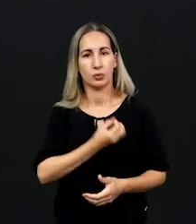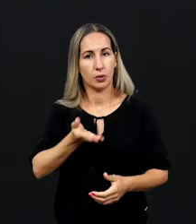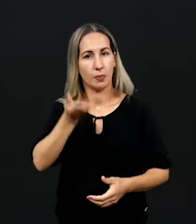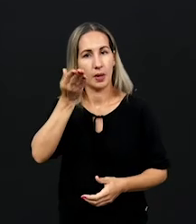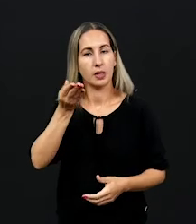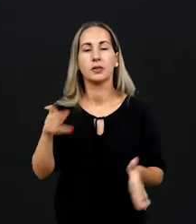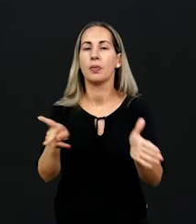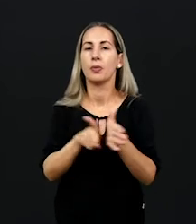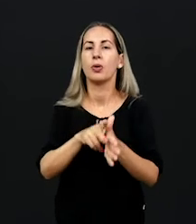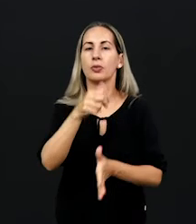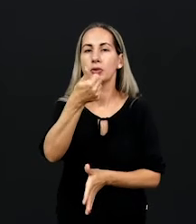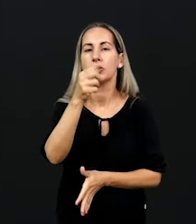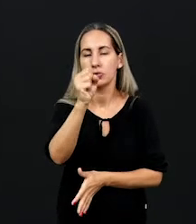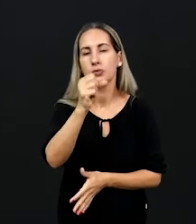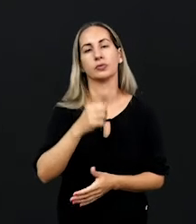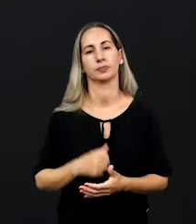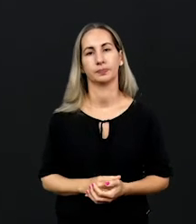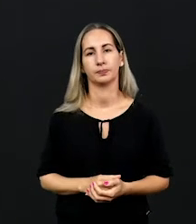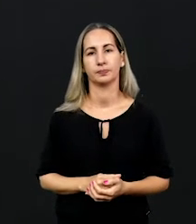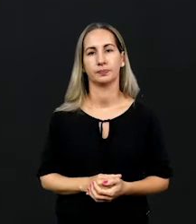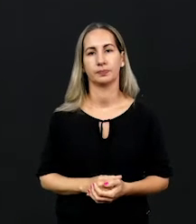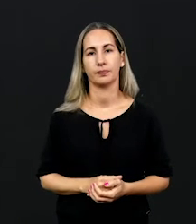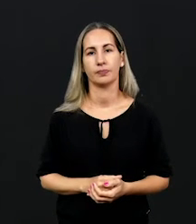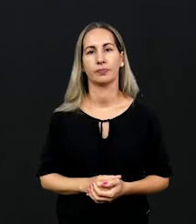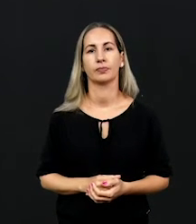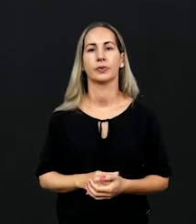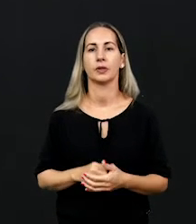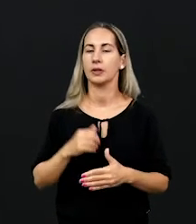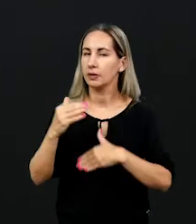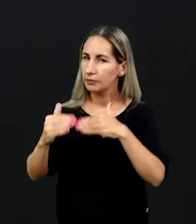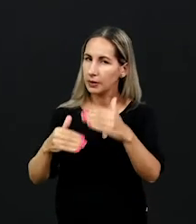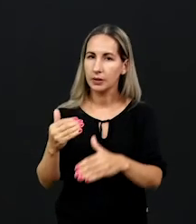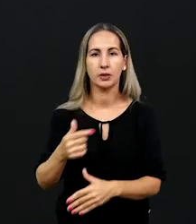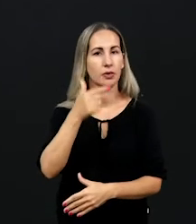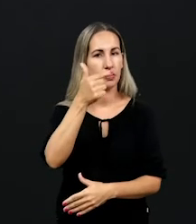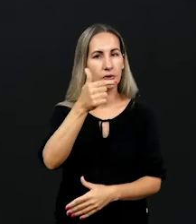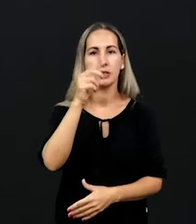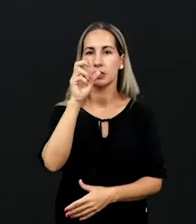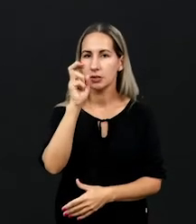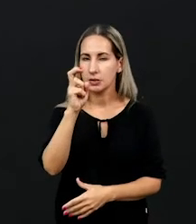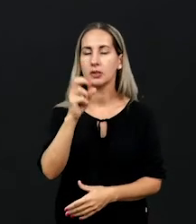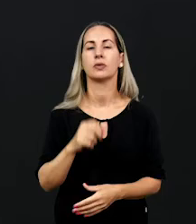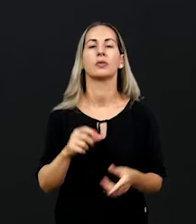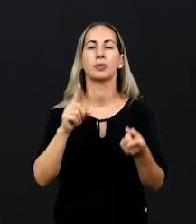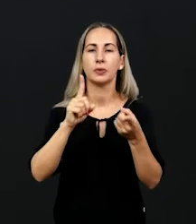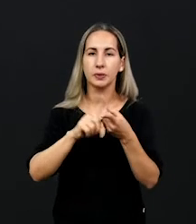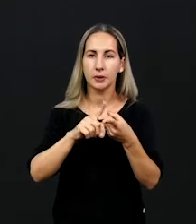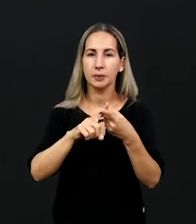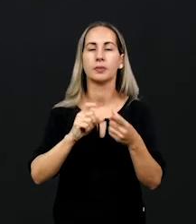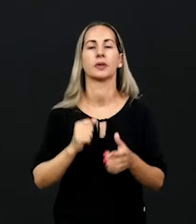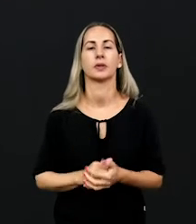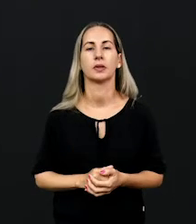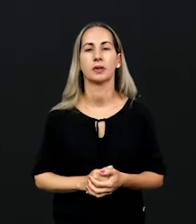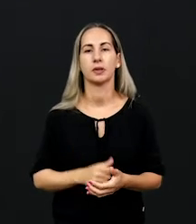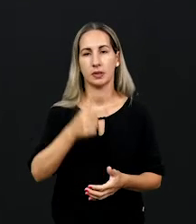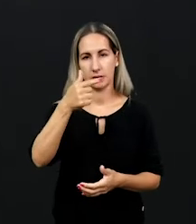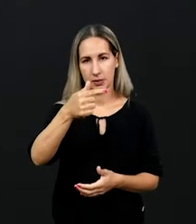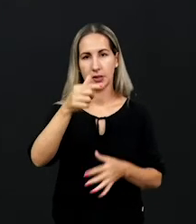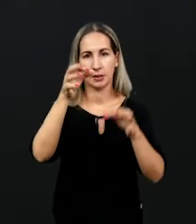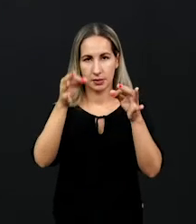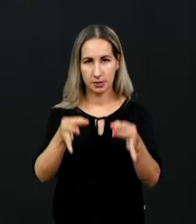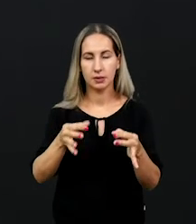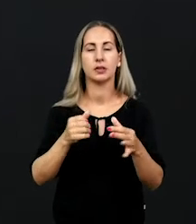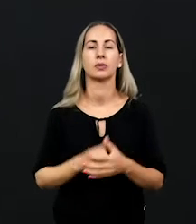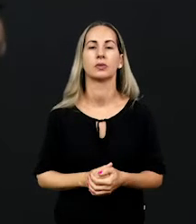divisor é ele mesmo, que é o 18. Assim, a mesma ideia vale para o 25 e a mesma ideia vale para o 7, tá